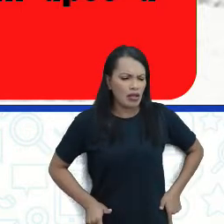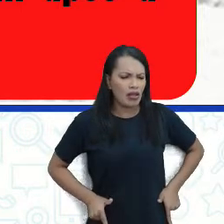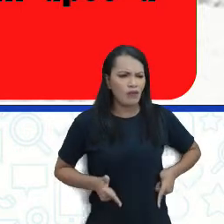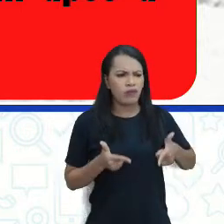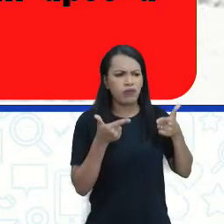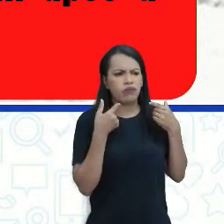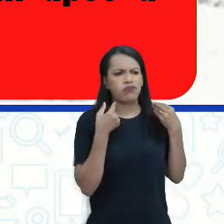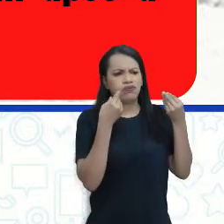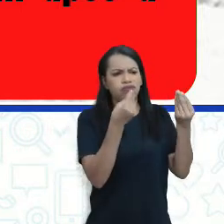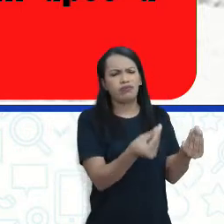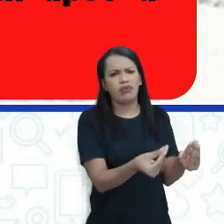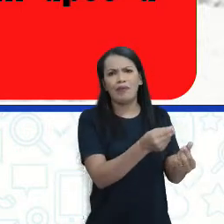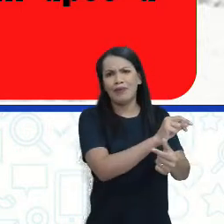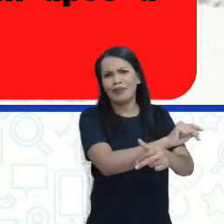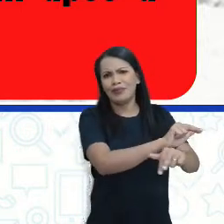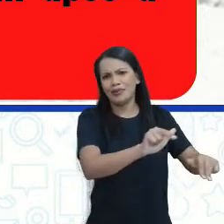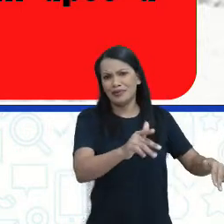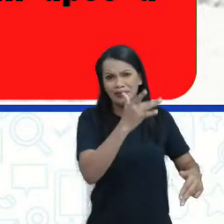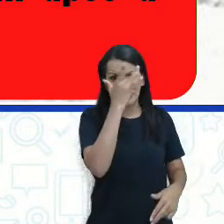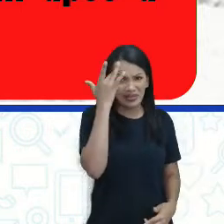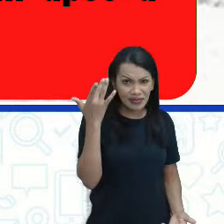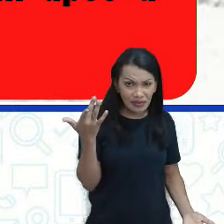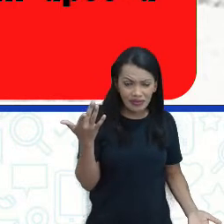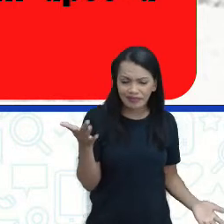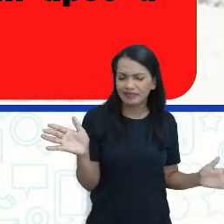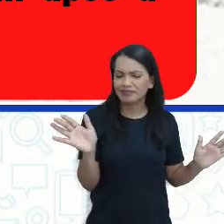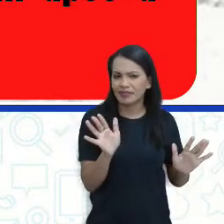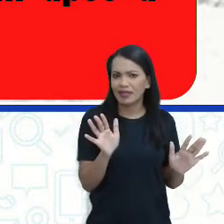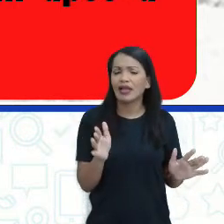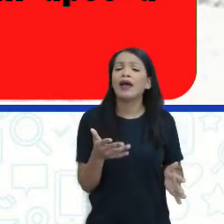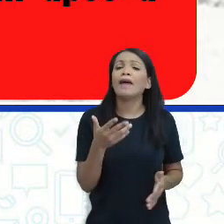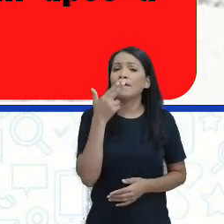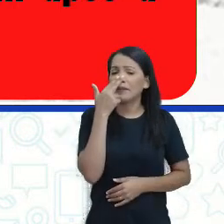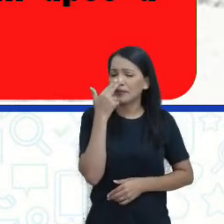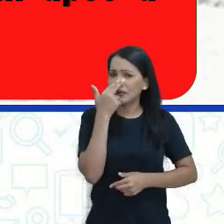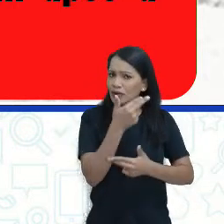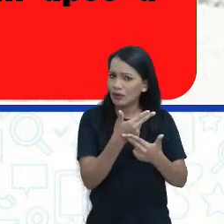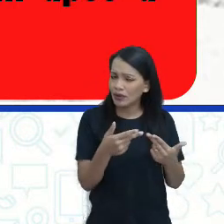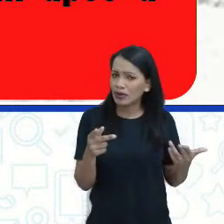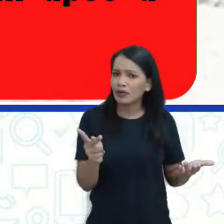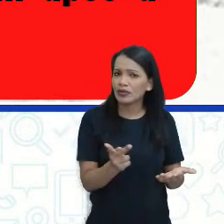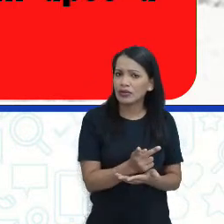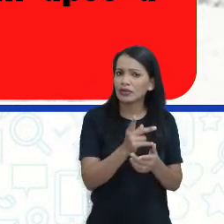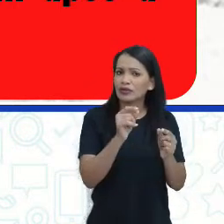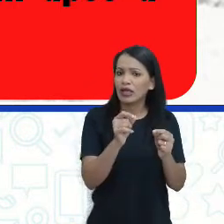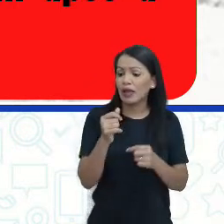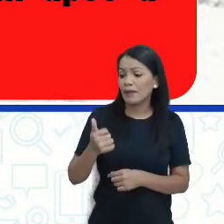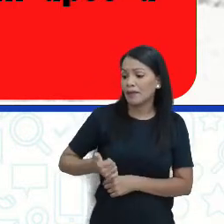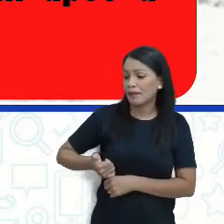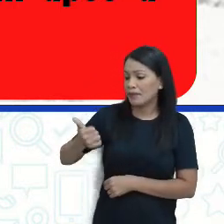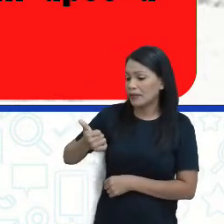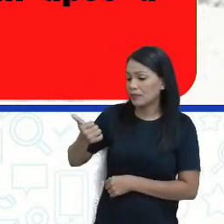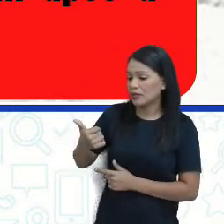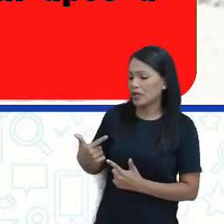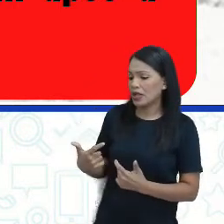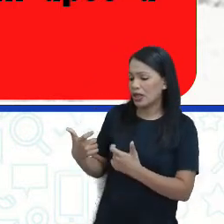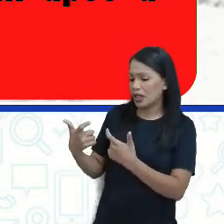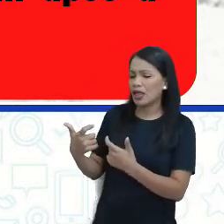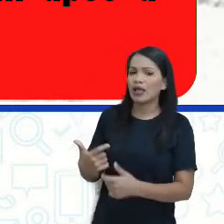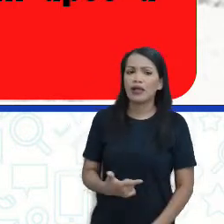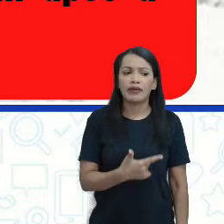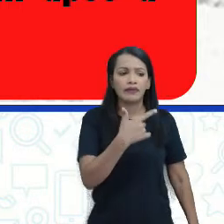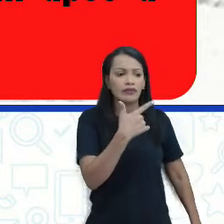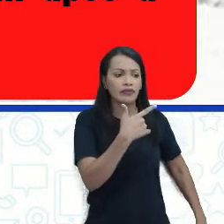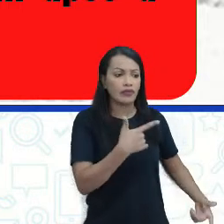ou menos alguma coisa como o que aconteceu após a Primeira Guerra, onde os estados, né, considerados os belicosos e que